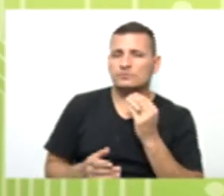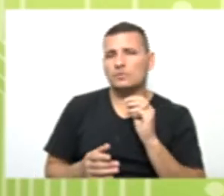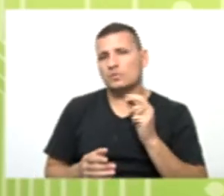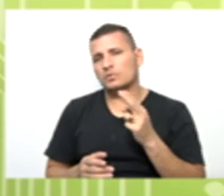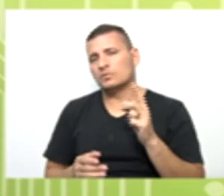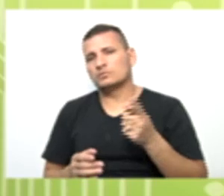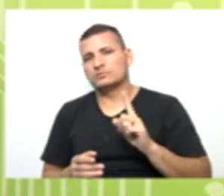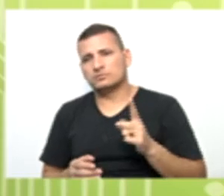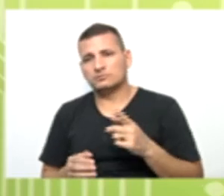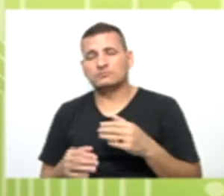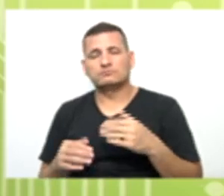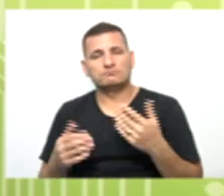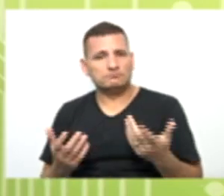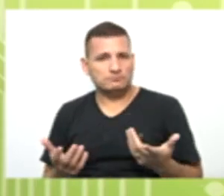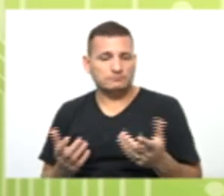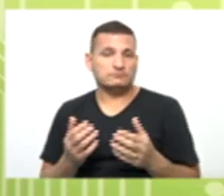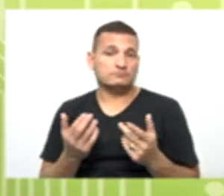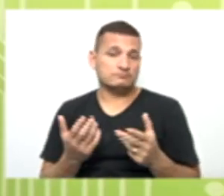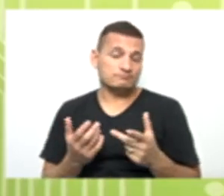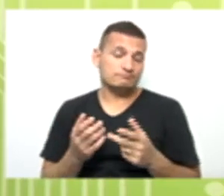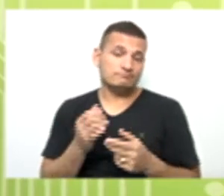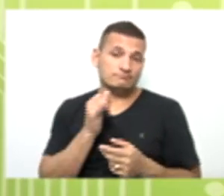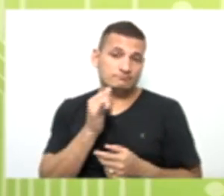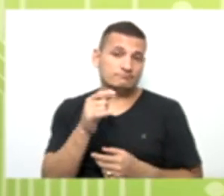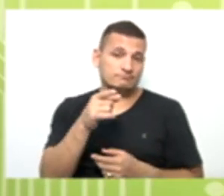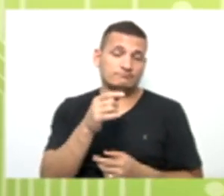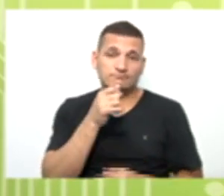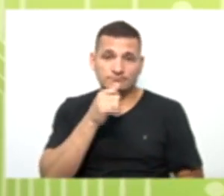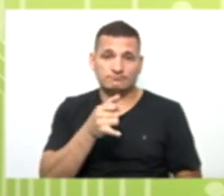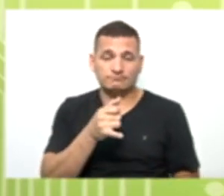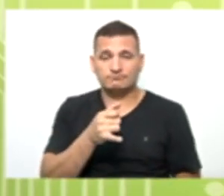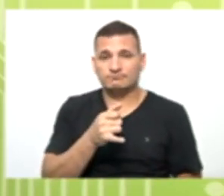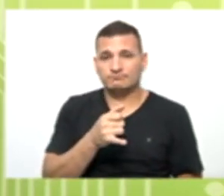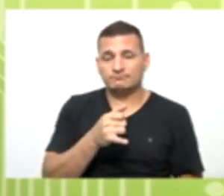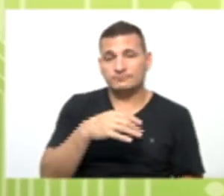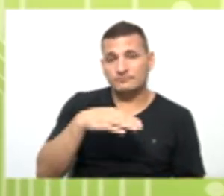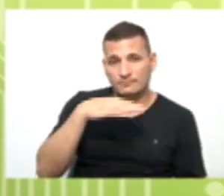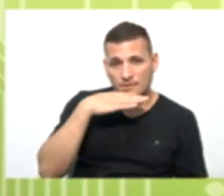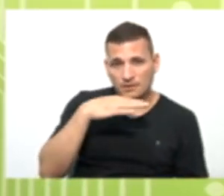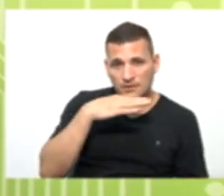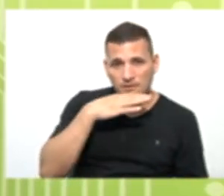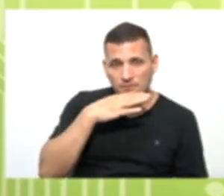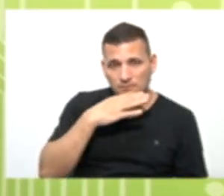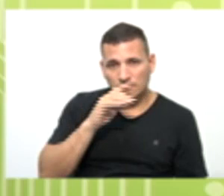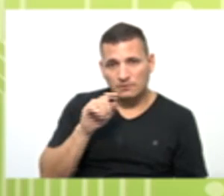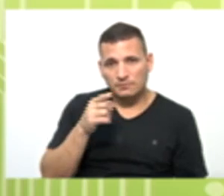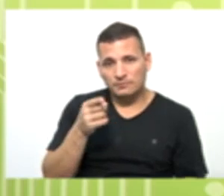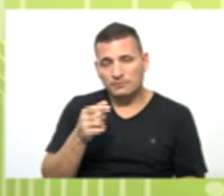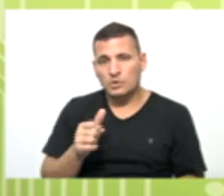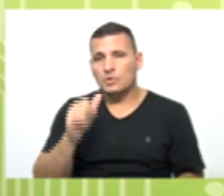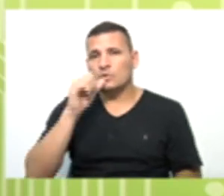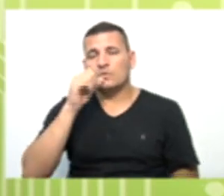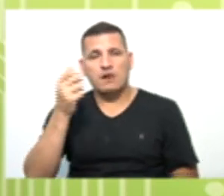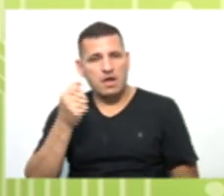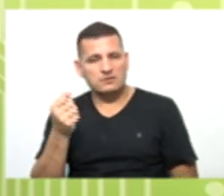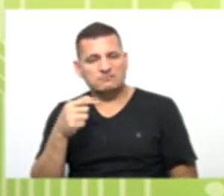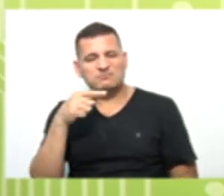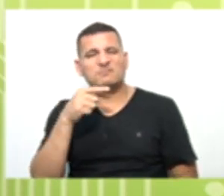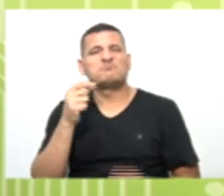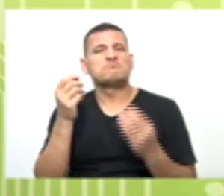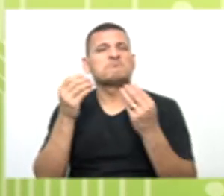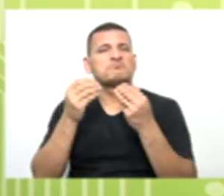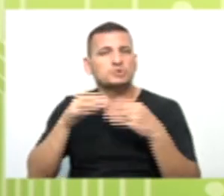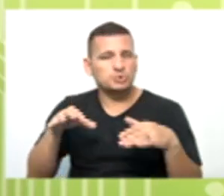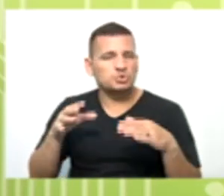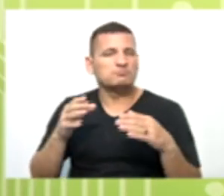que nem dizer para você que comer manga e depois tomar leite faz mal, tá? Então, são